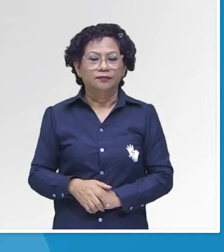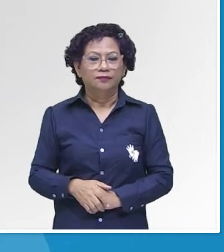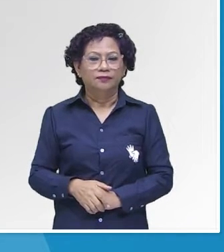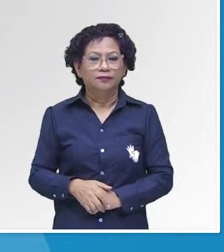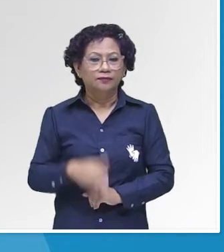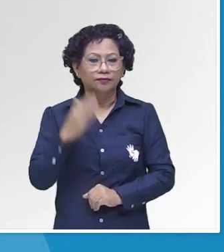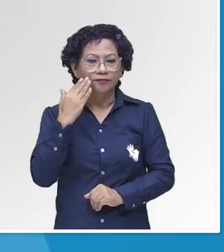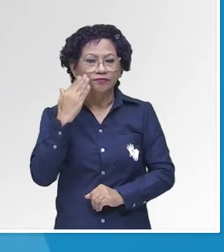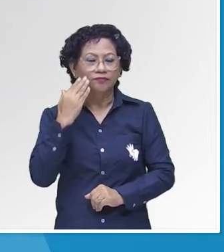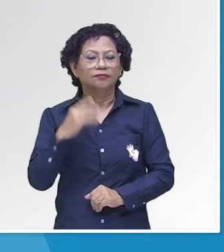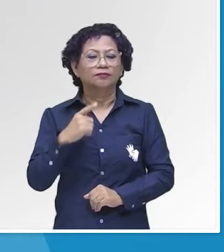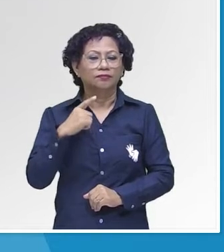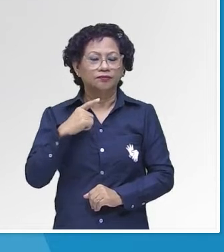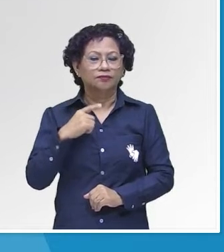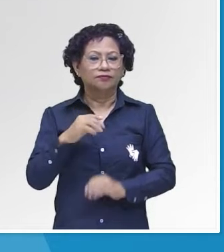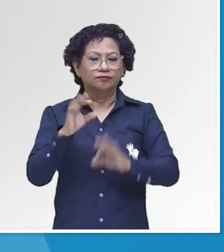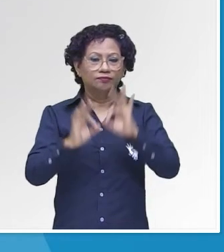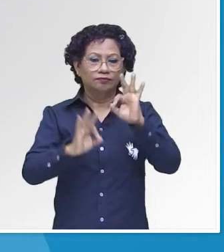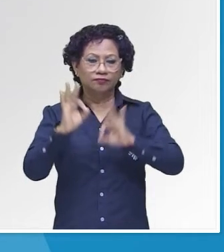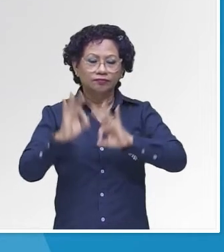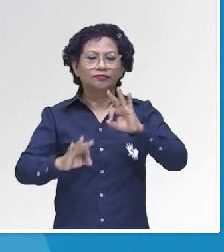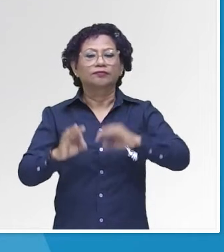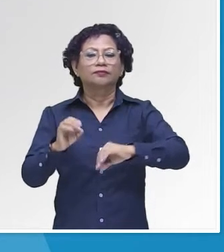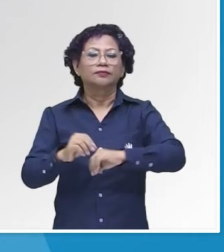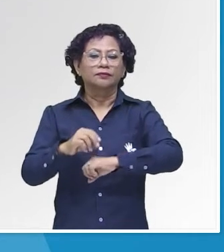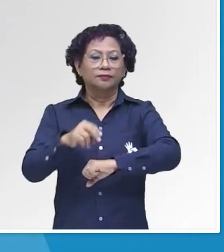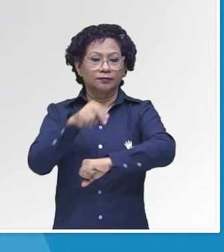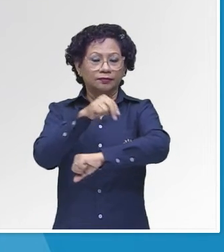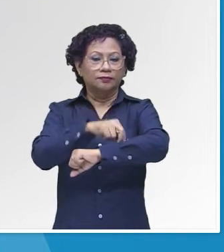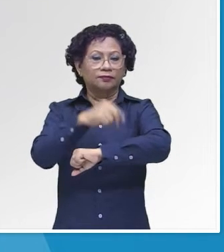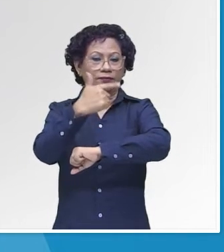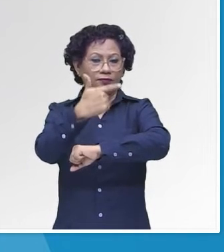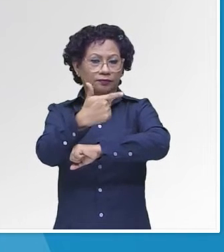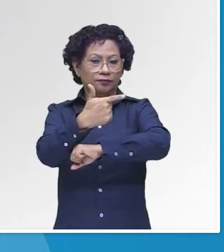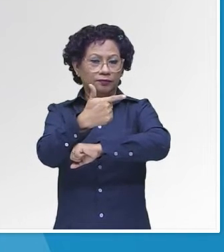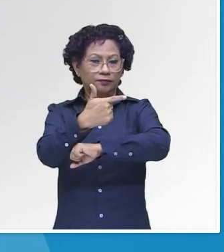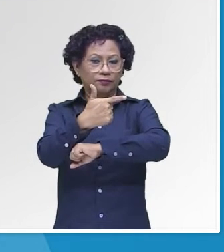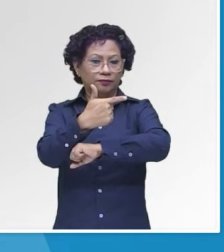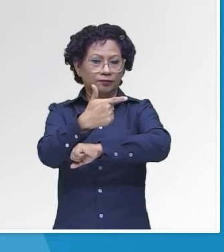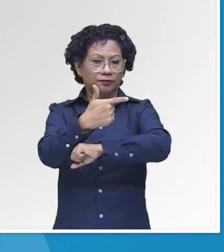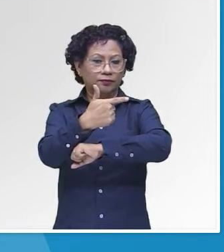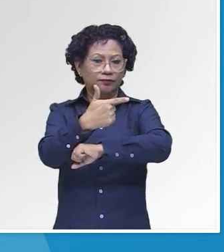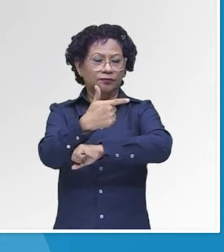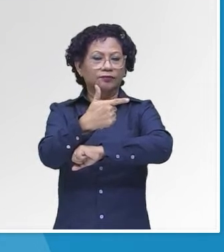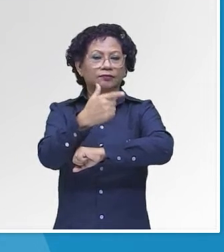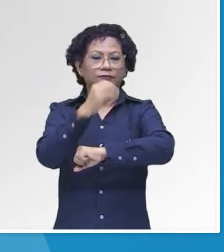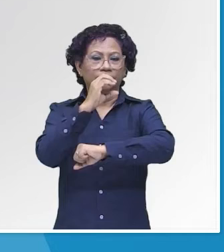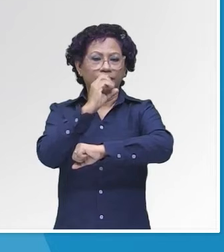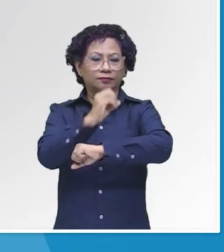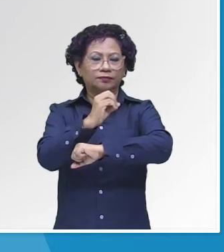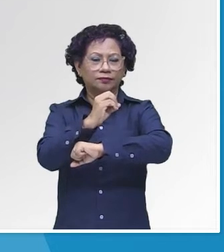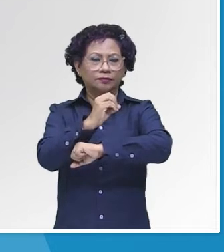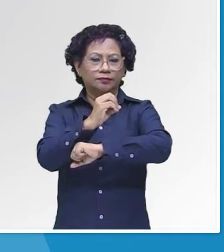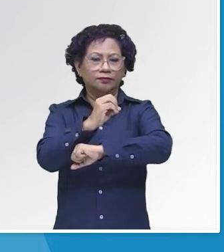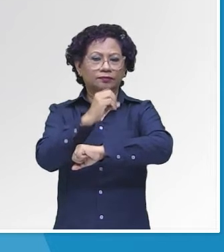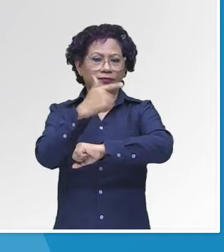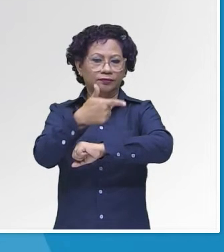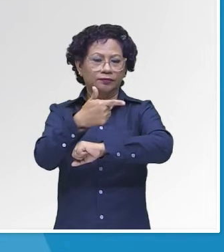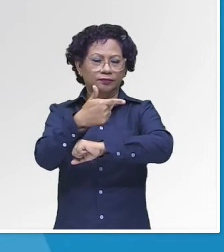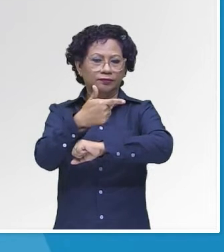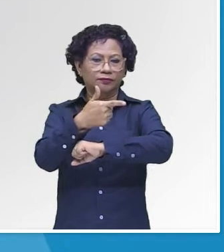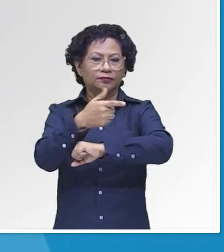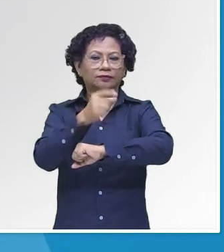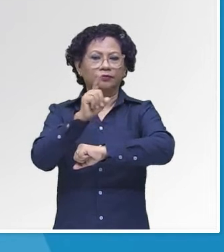4 e 0. Então, nós vamos colocar aqui 2 mais 0 mais